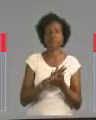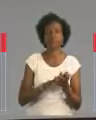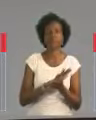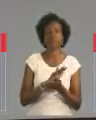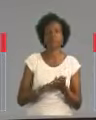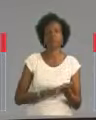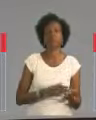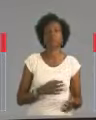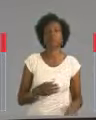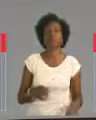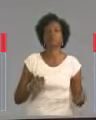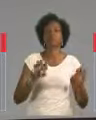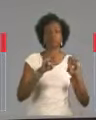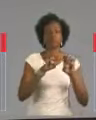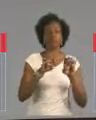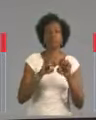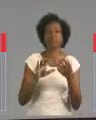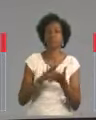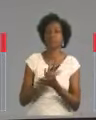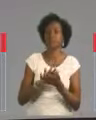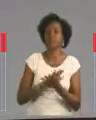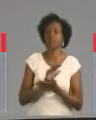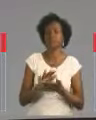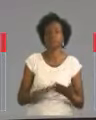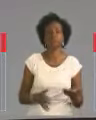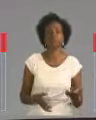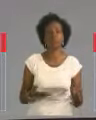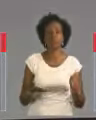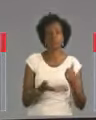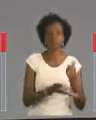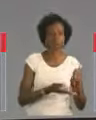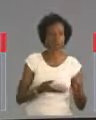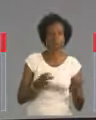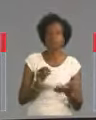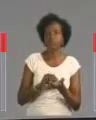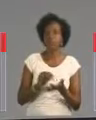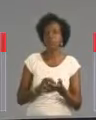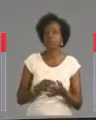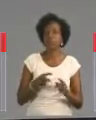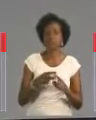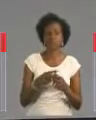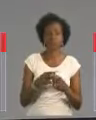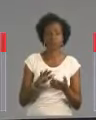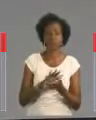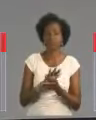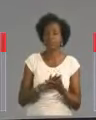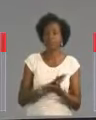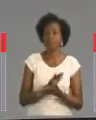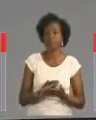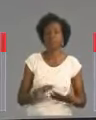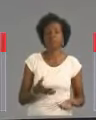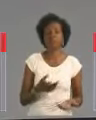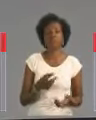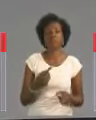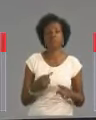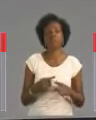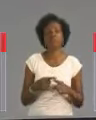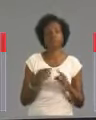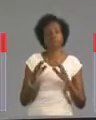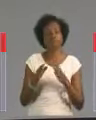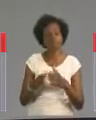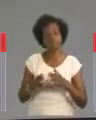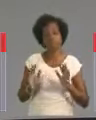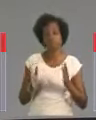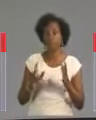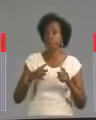lata sem estrutura sem os equipamentos básicos e sem reforma seu presidente Por que a escola já